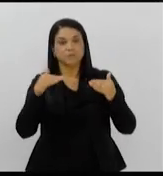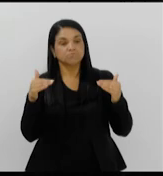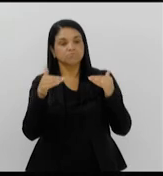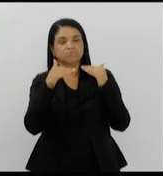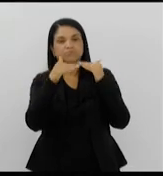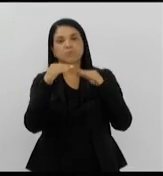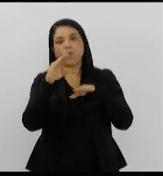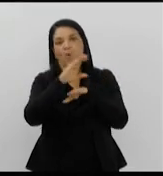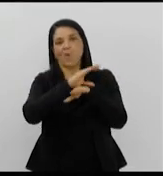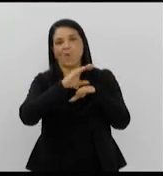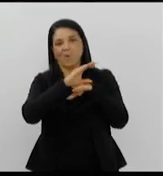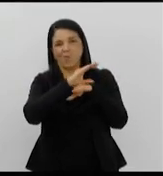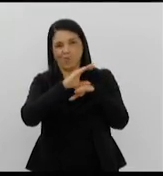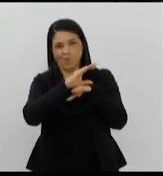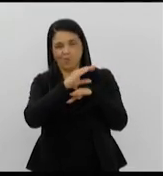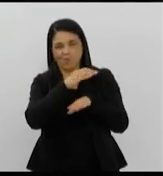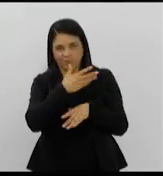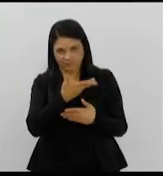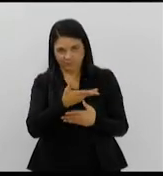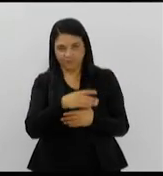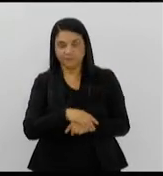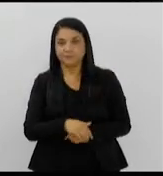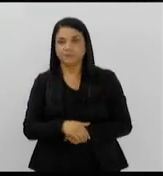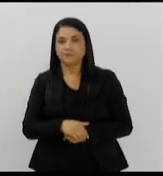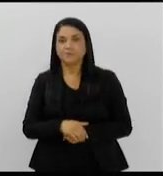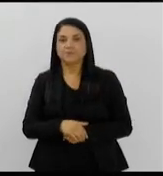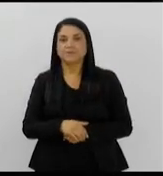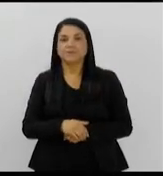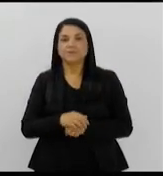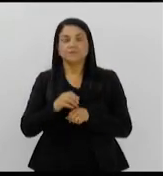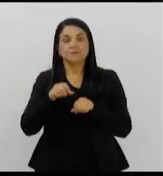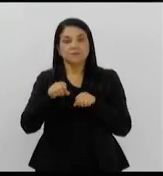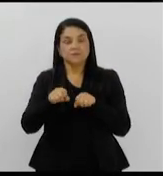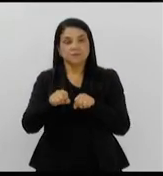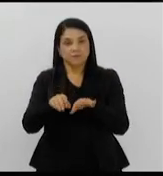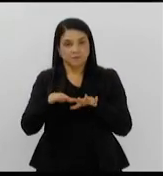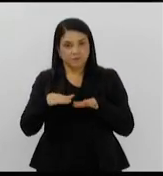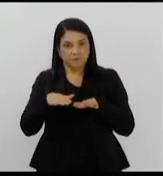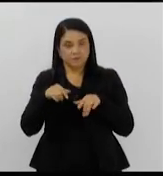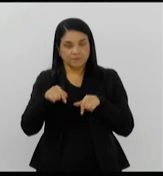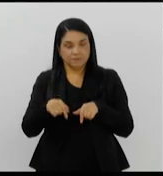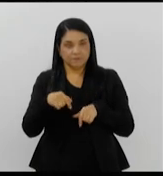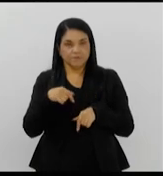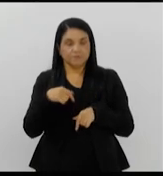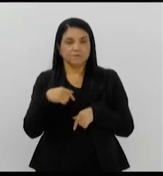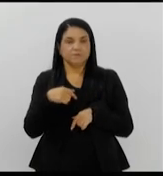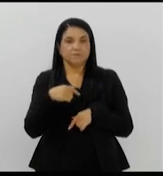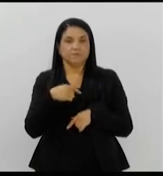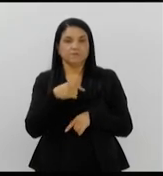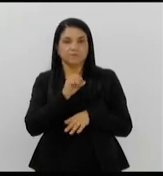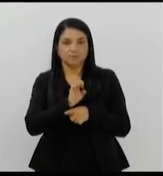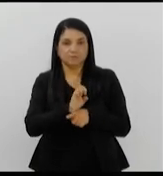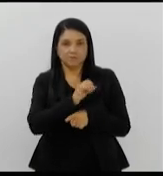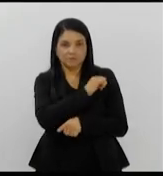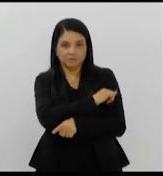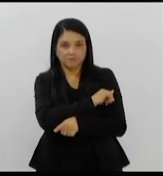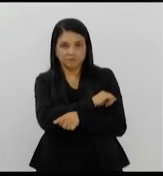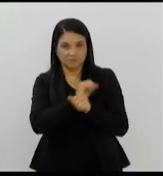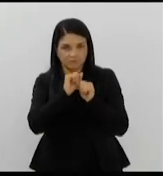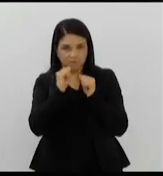constitucionais. E o Parlamento Fluminense tem múltiplas